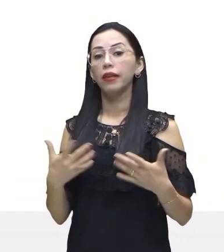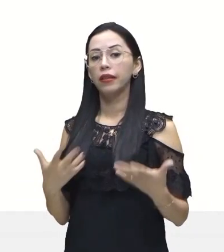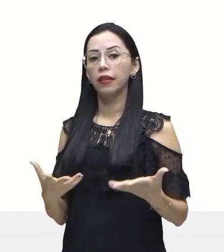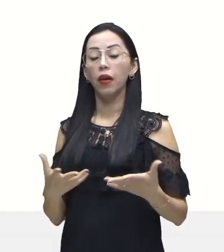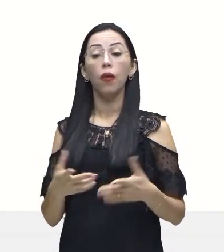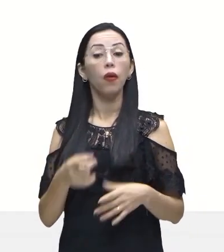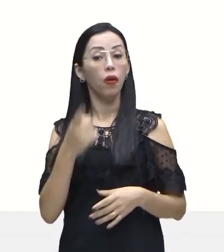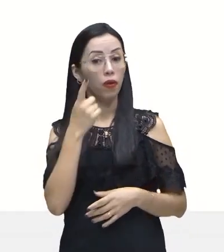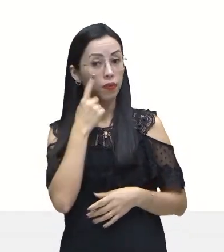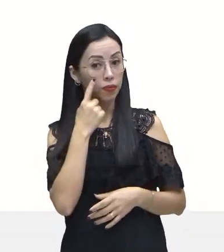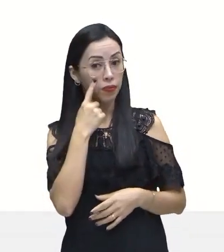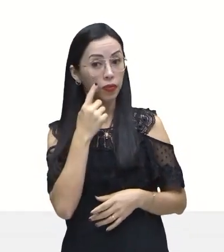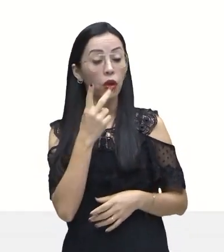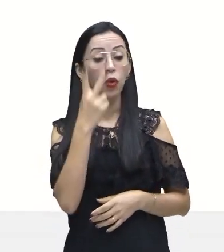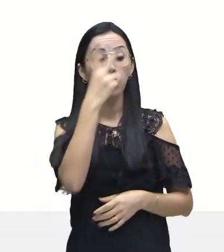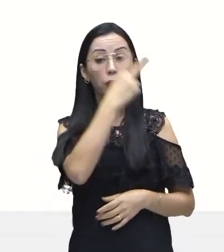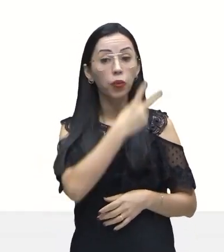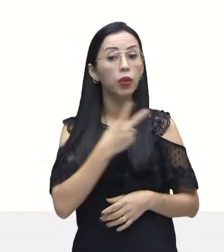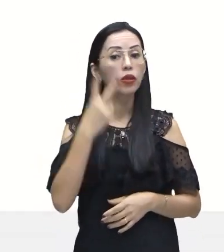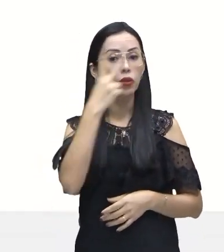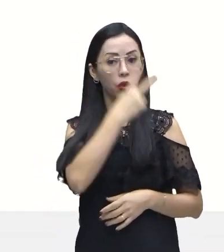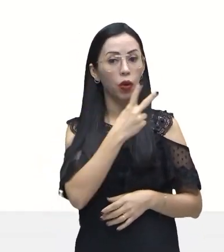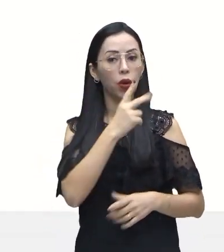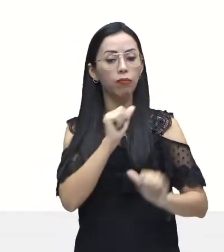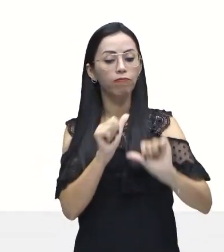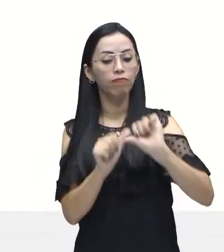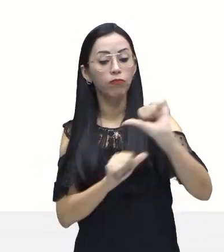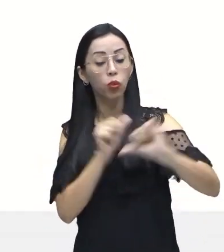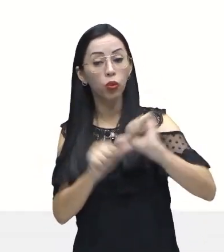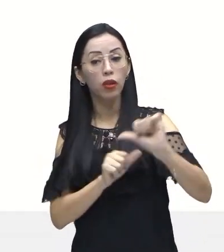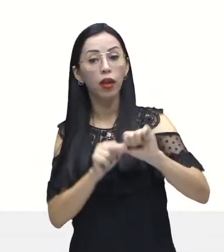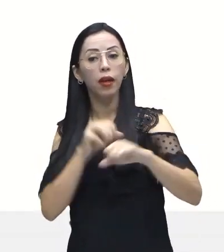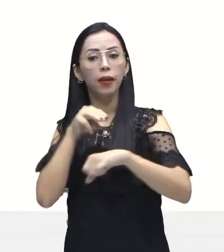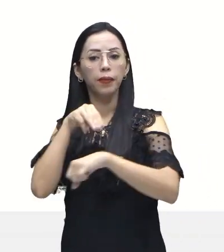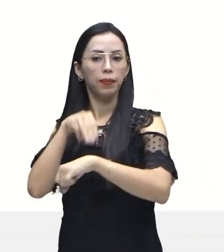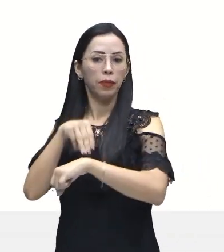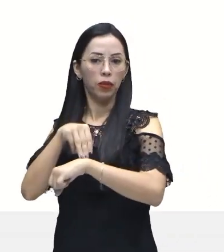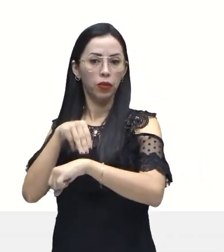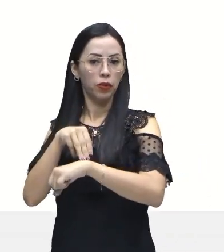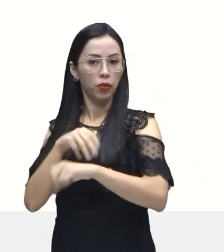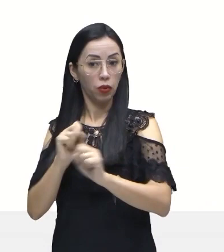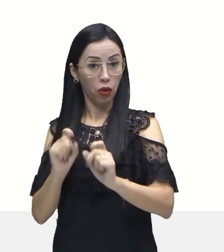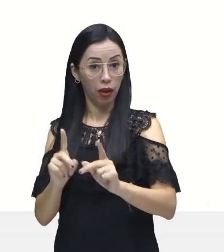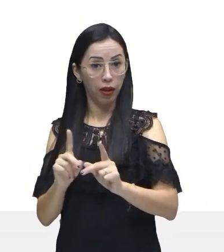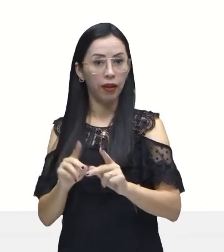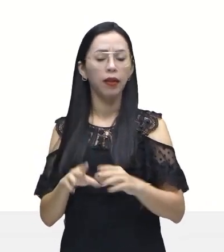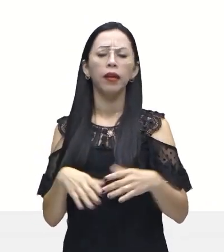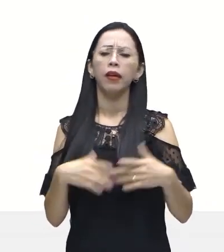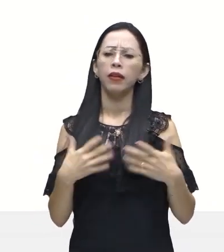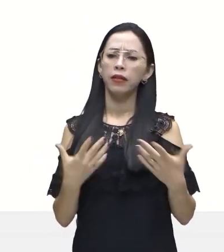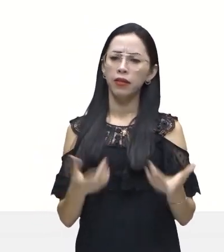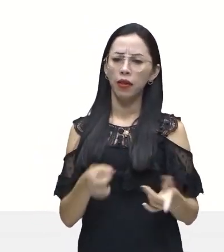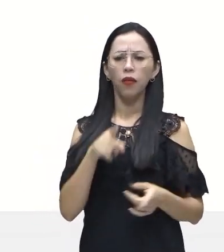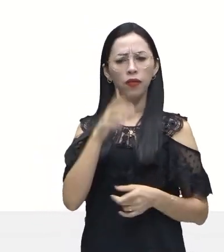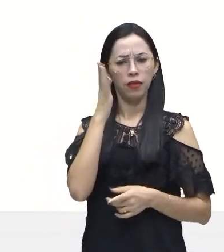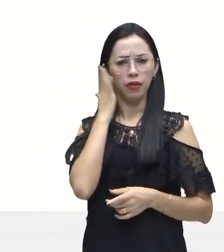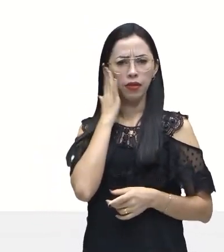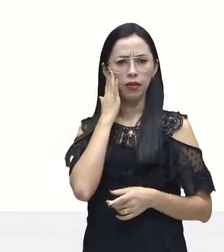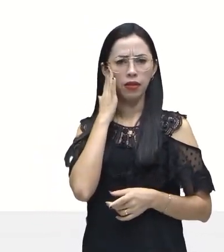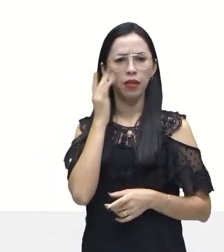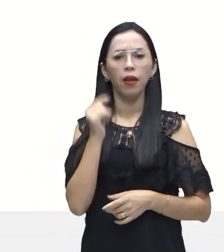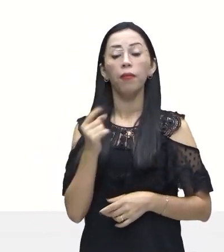2 horas, tá certo? Então, vimos que 1 hora é igual